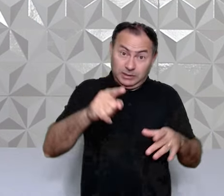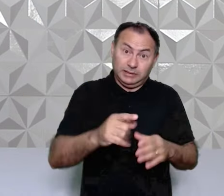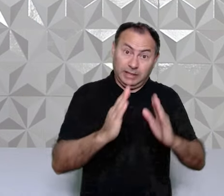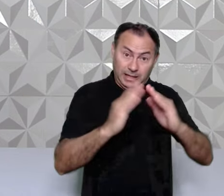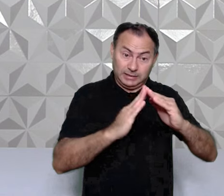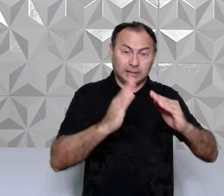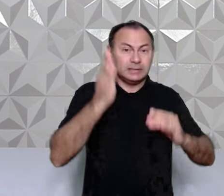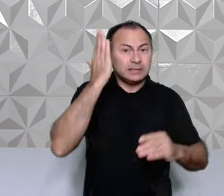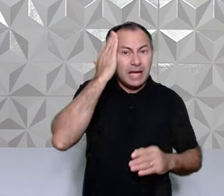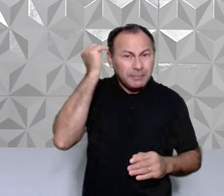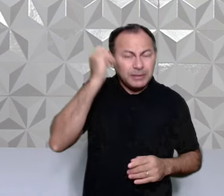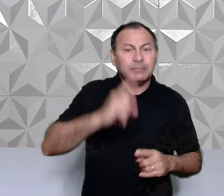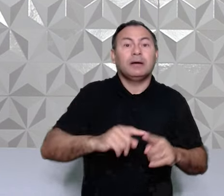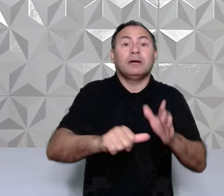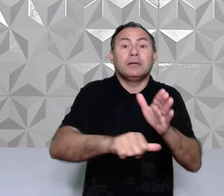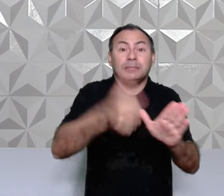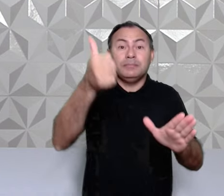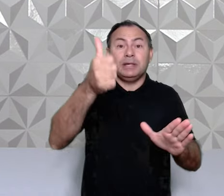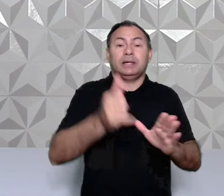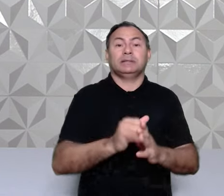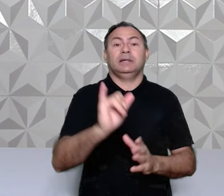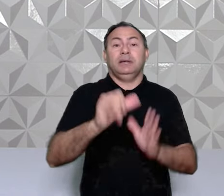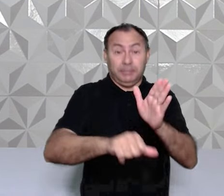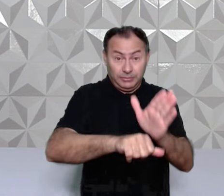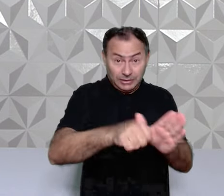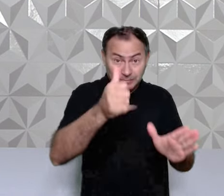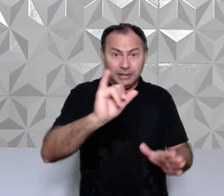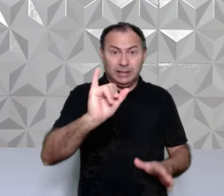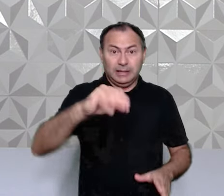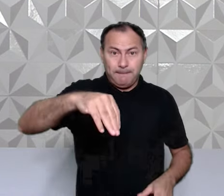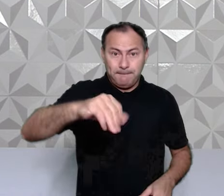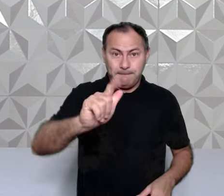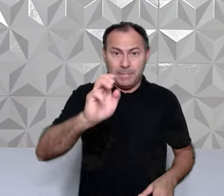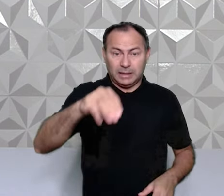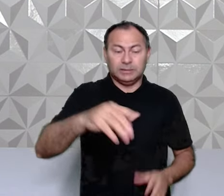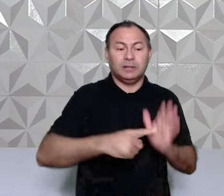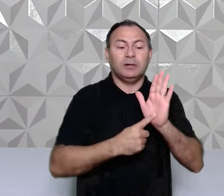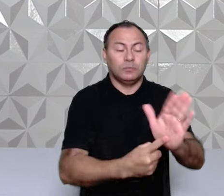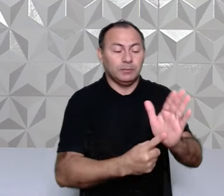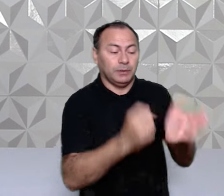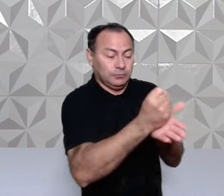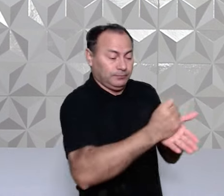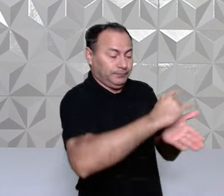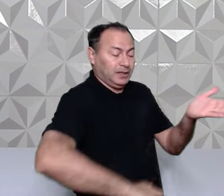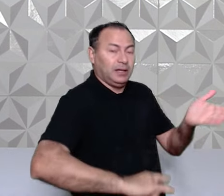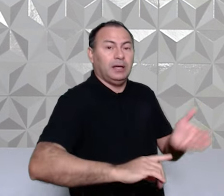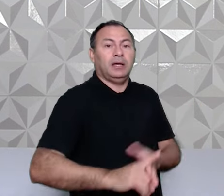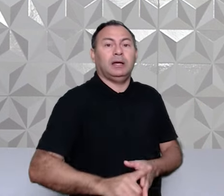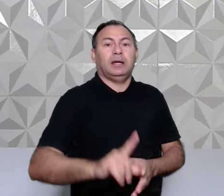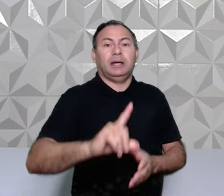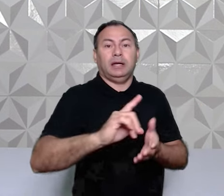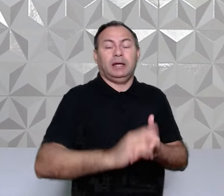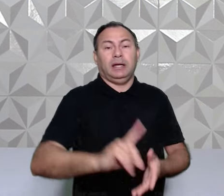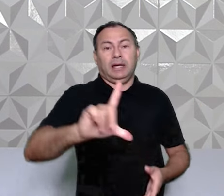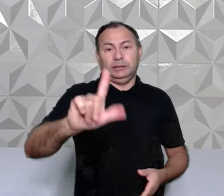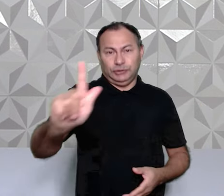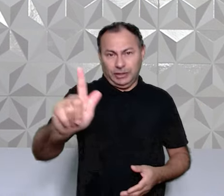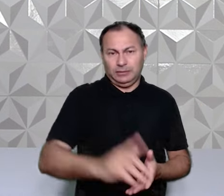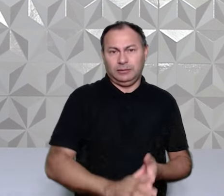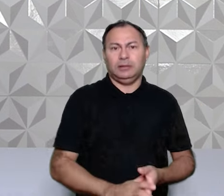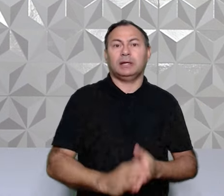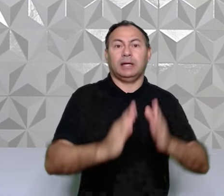casa aí sabia, mas uma das primeiras imagens oferecidas pela Lumen Gentium é a